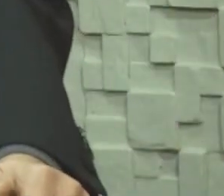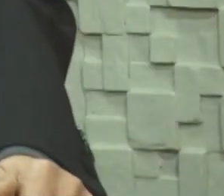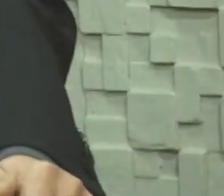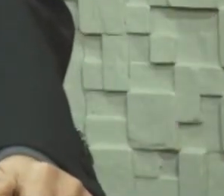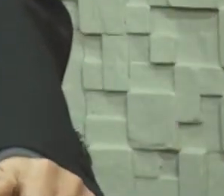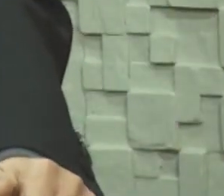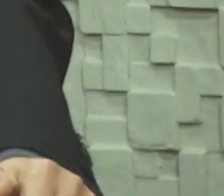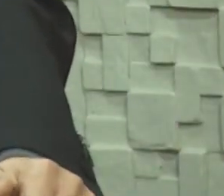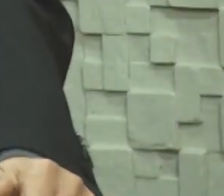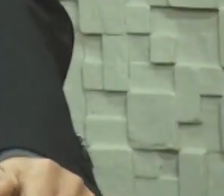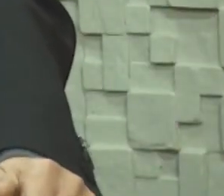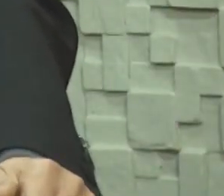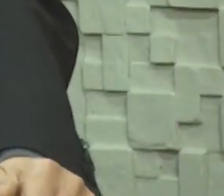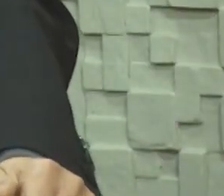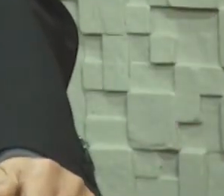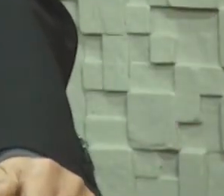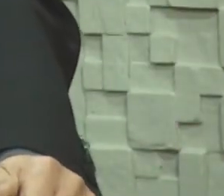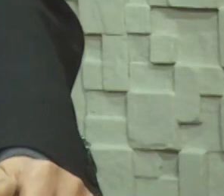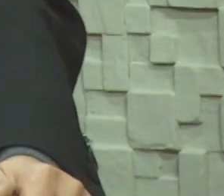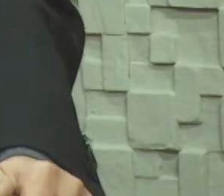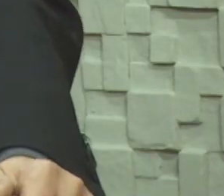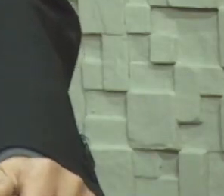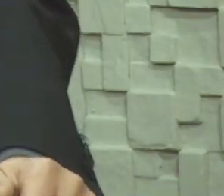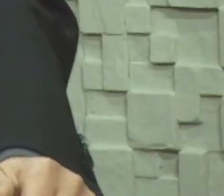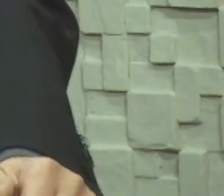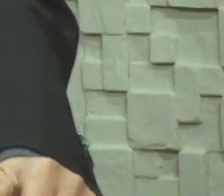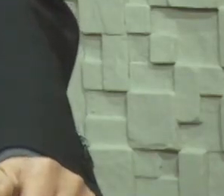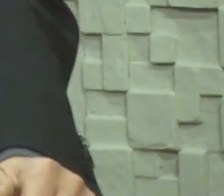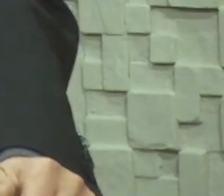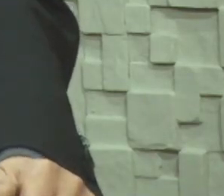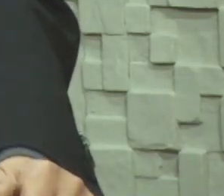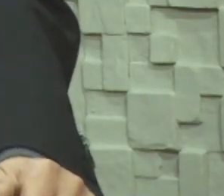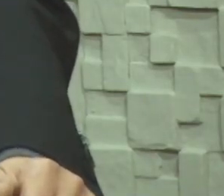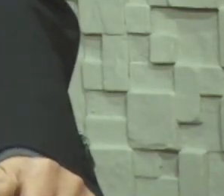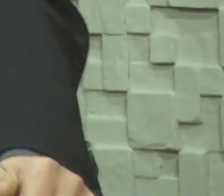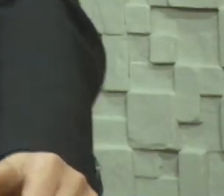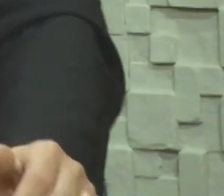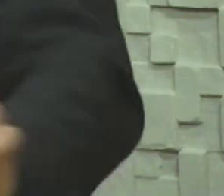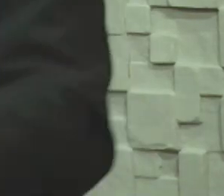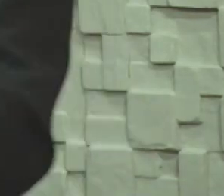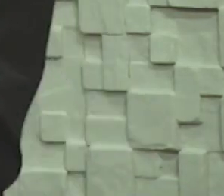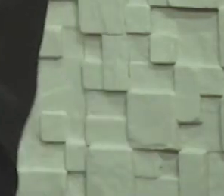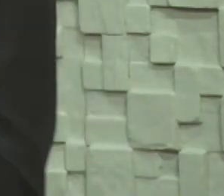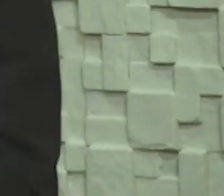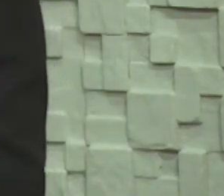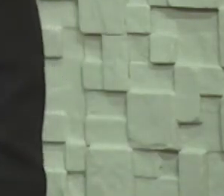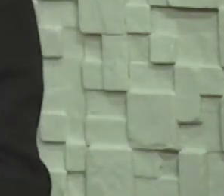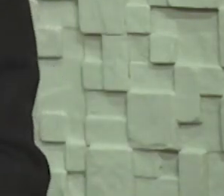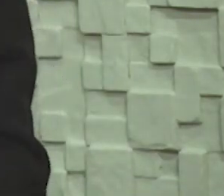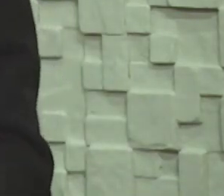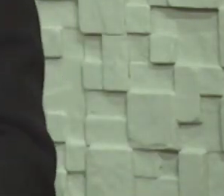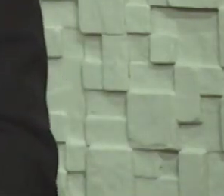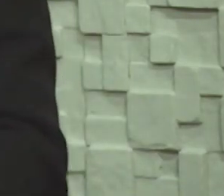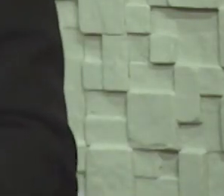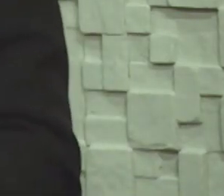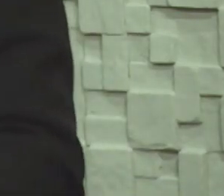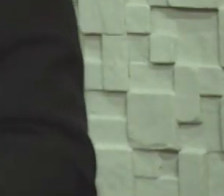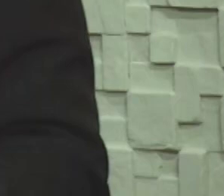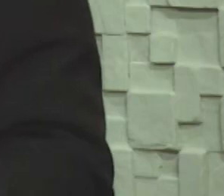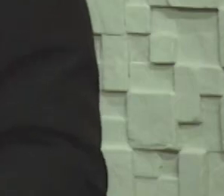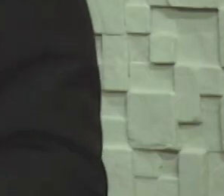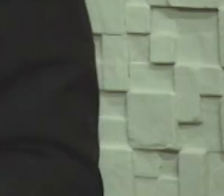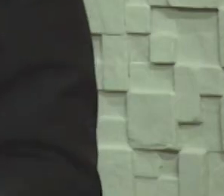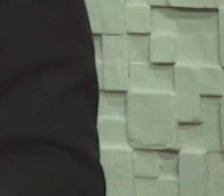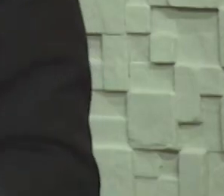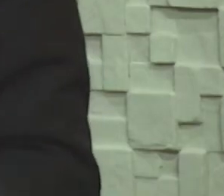né isso é todos nós temos que fazer a nossa parte para que possamos sair o mais breve possível e